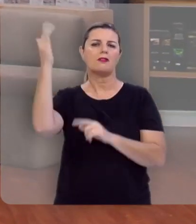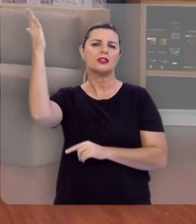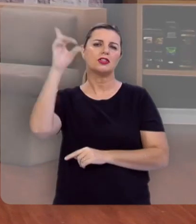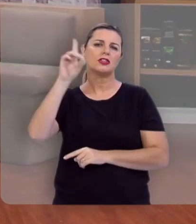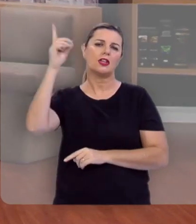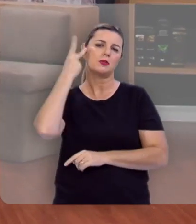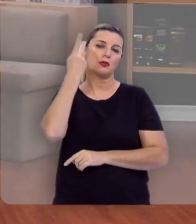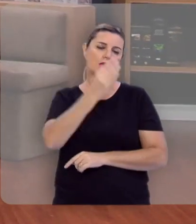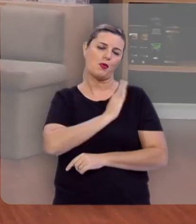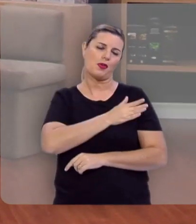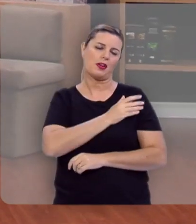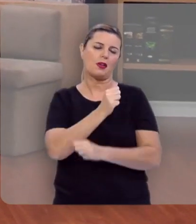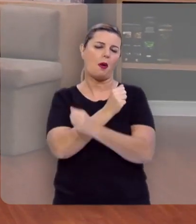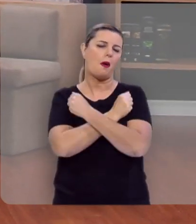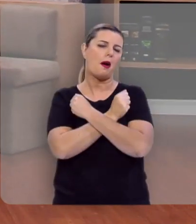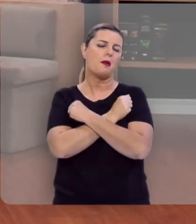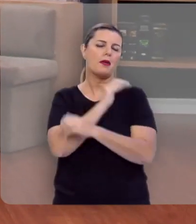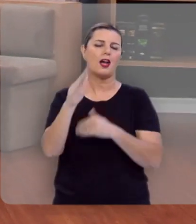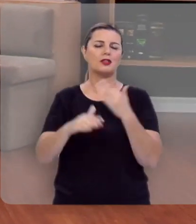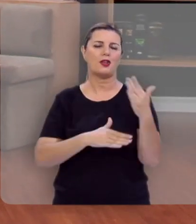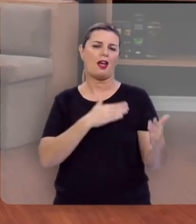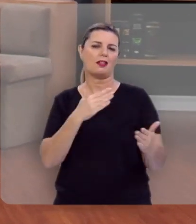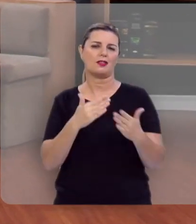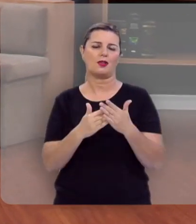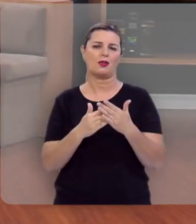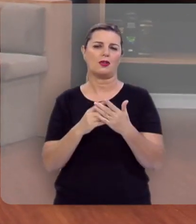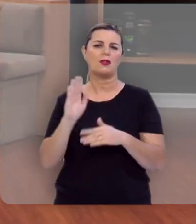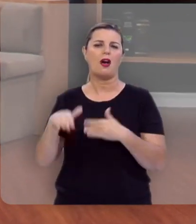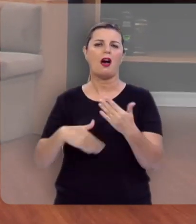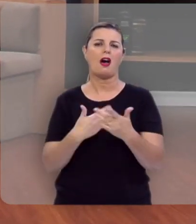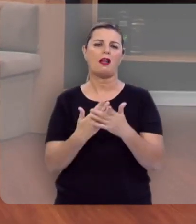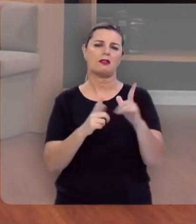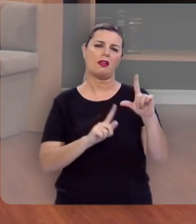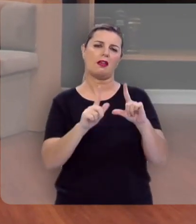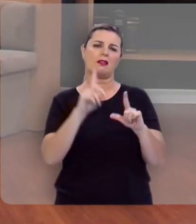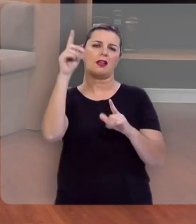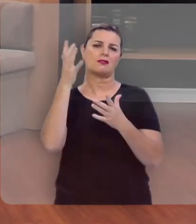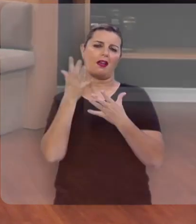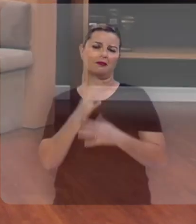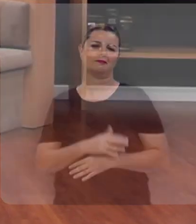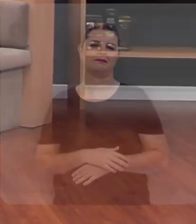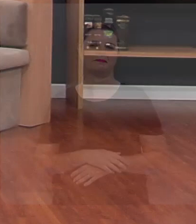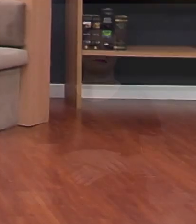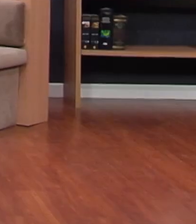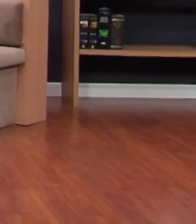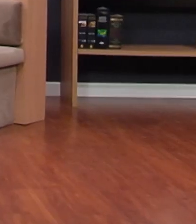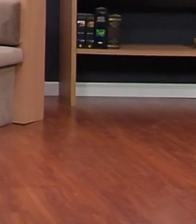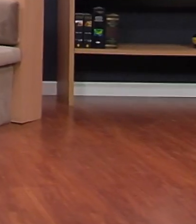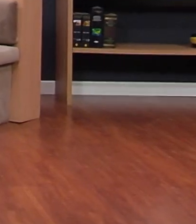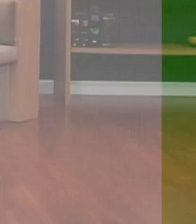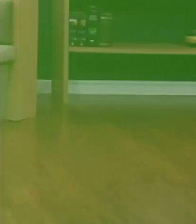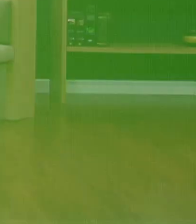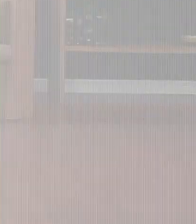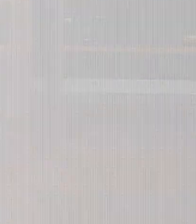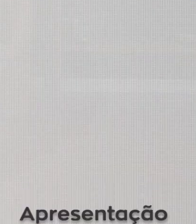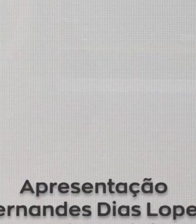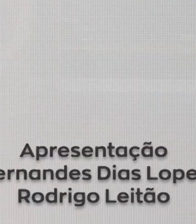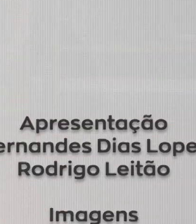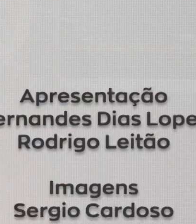Deus para o seu coração. Um grande abraço a todos vocês e até o próximo programa, se Deus quiser.